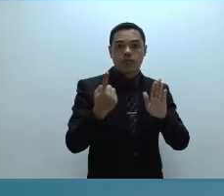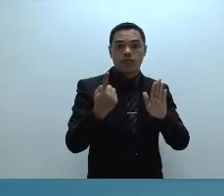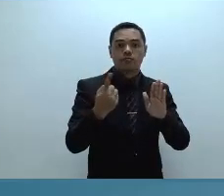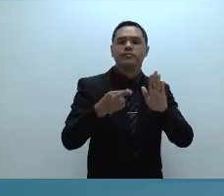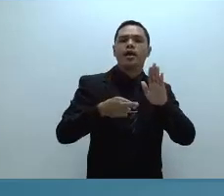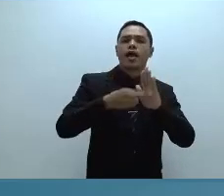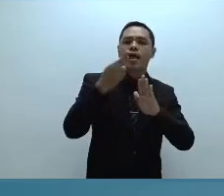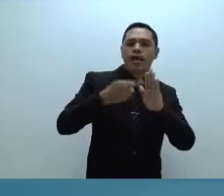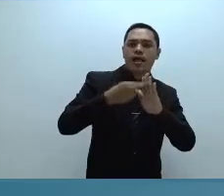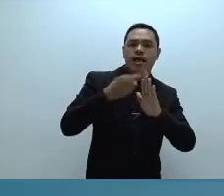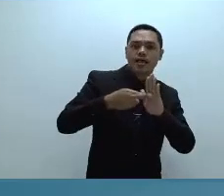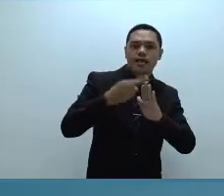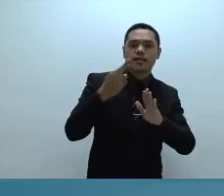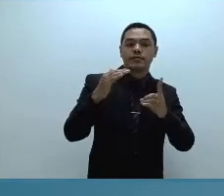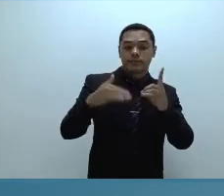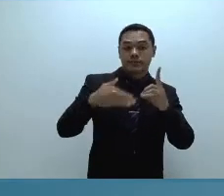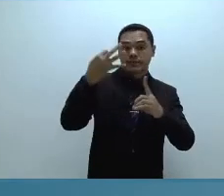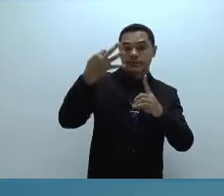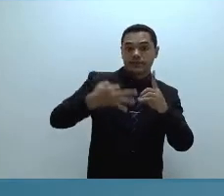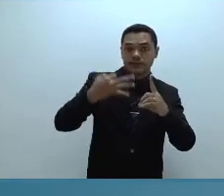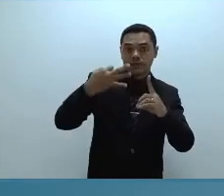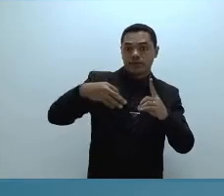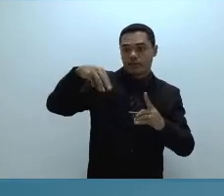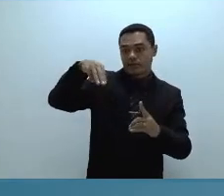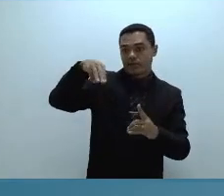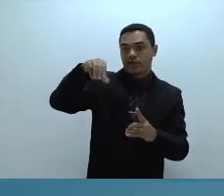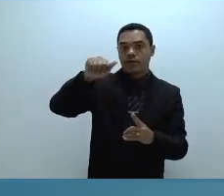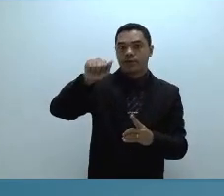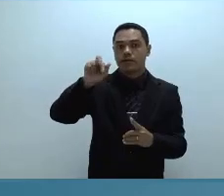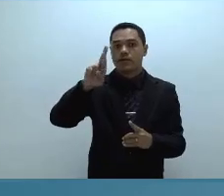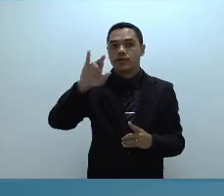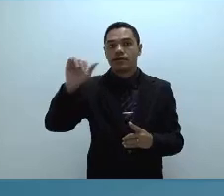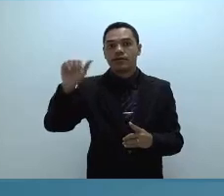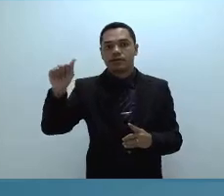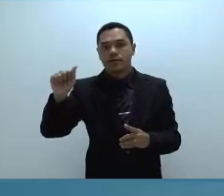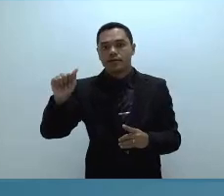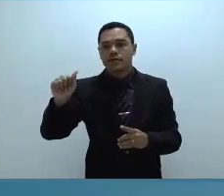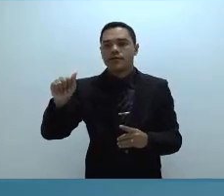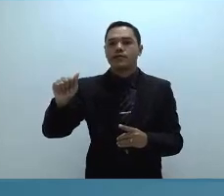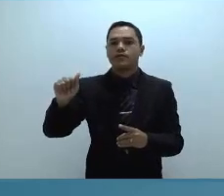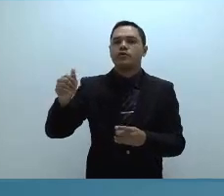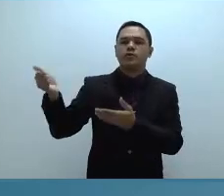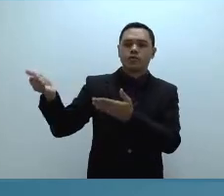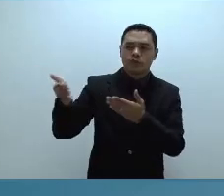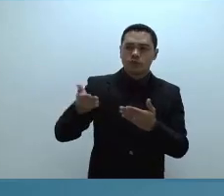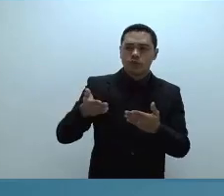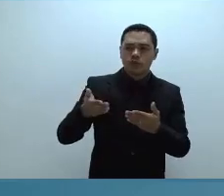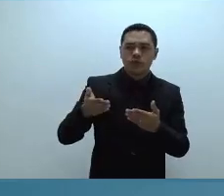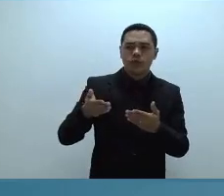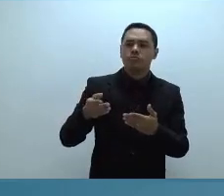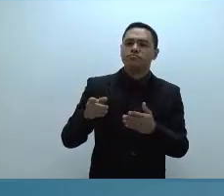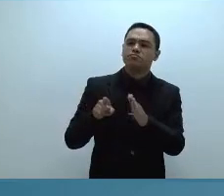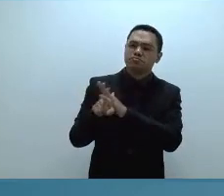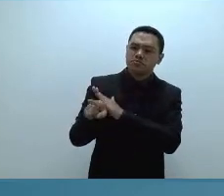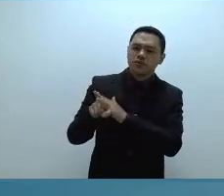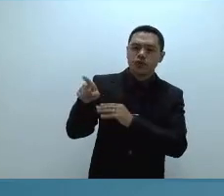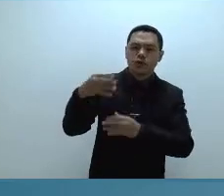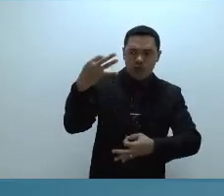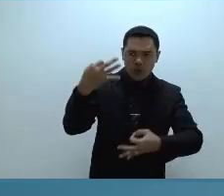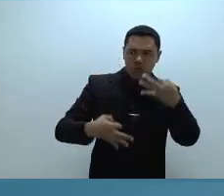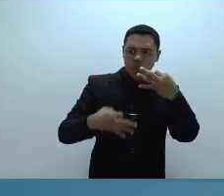relatoria da desembargadora Maria Elvina. Vossa Excelência julga a desembargadora Elvina?